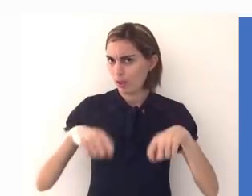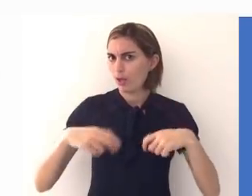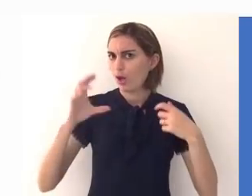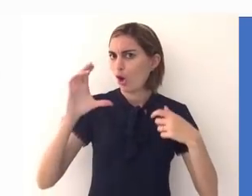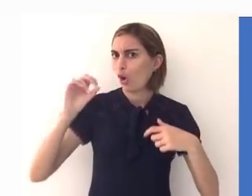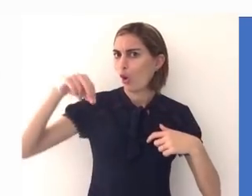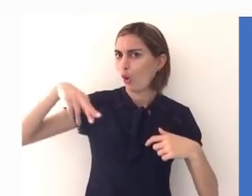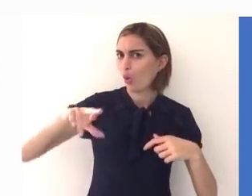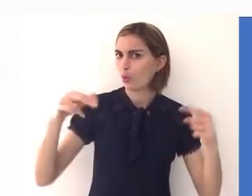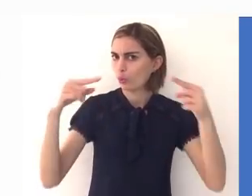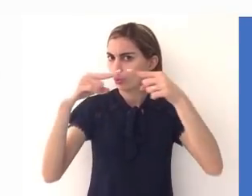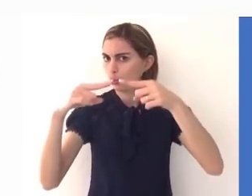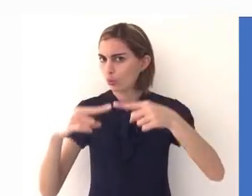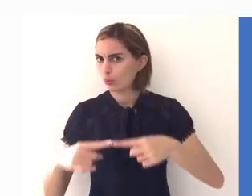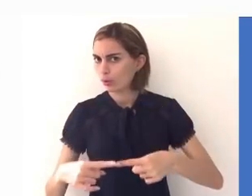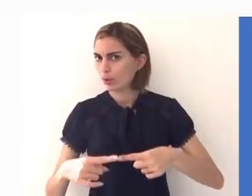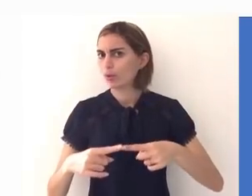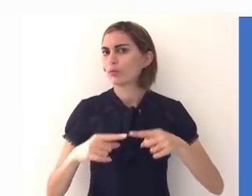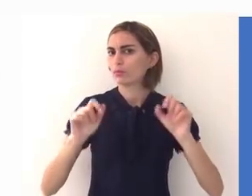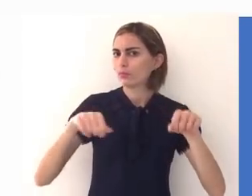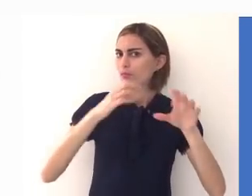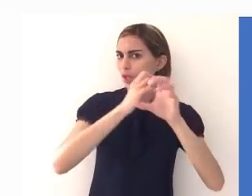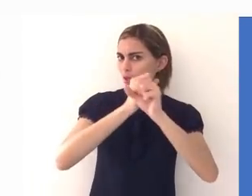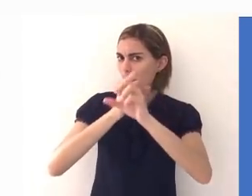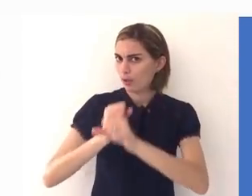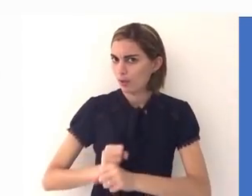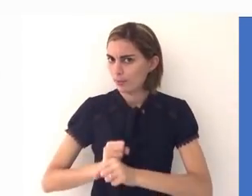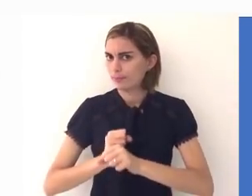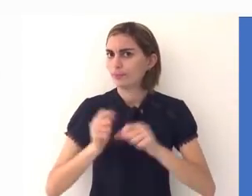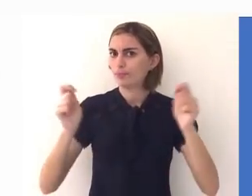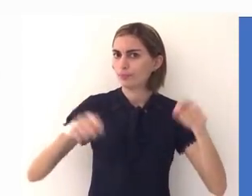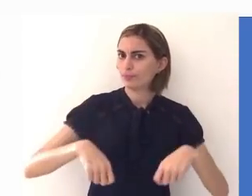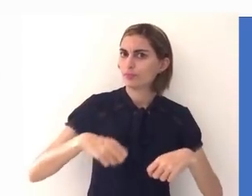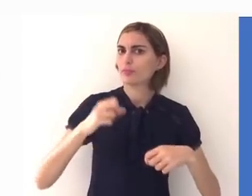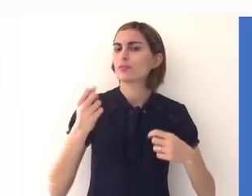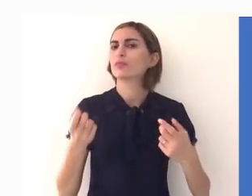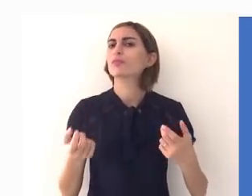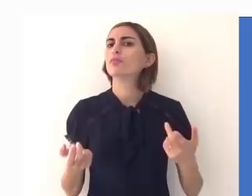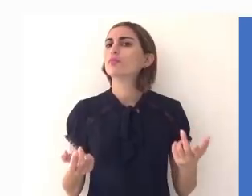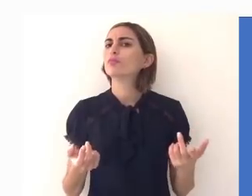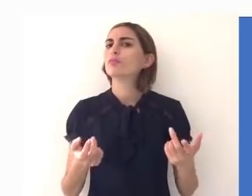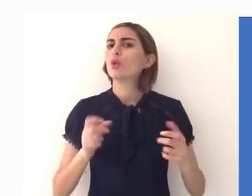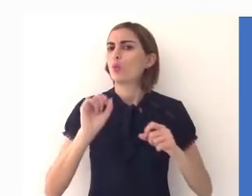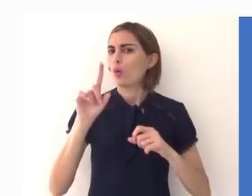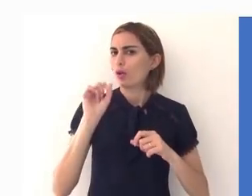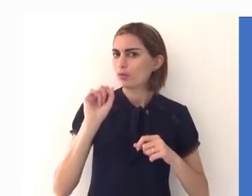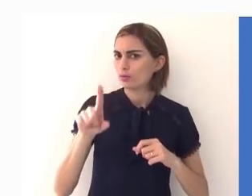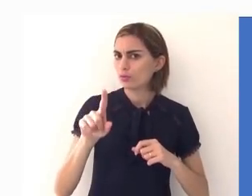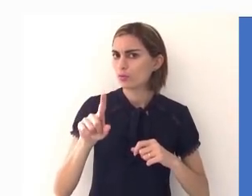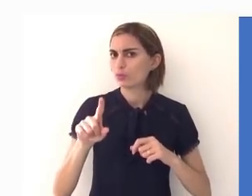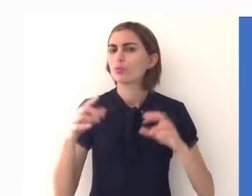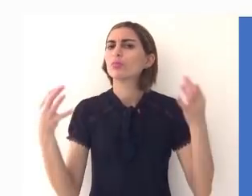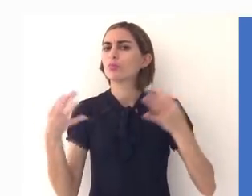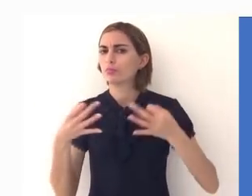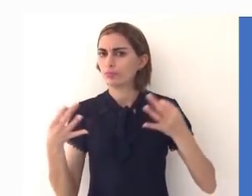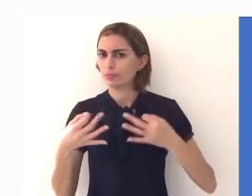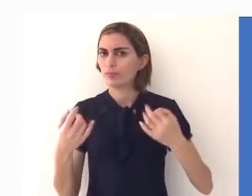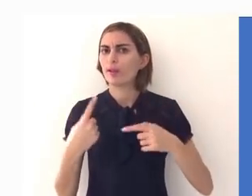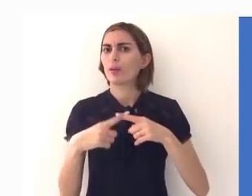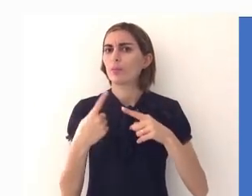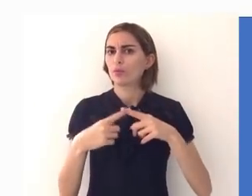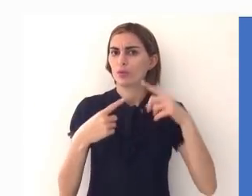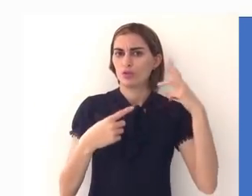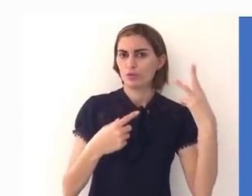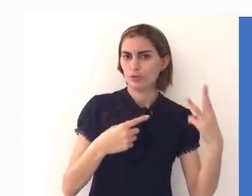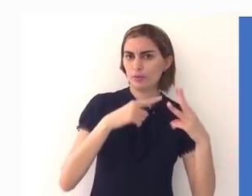são congruentes? Eles satisfazem o que a gente acabou de dizer sobre congruência? O azul, perfeitamente, porque